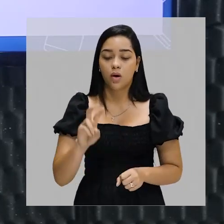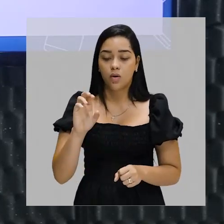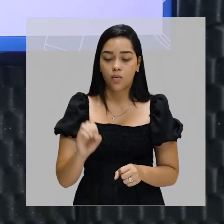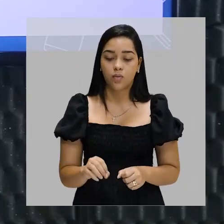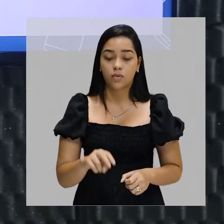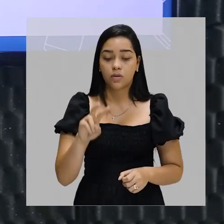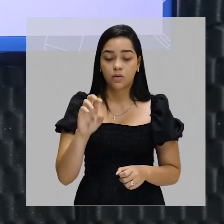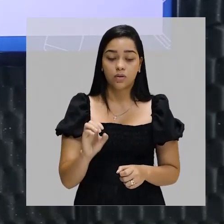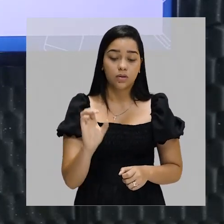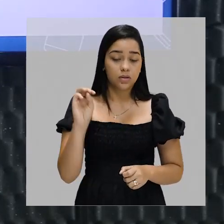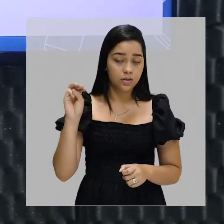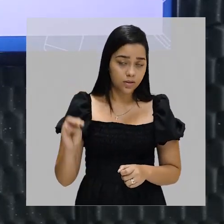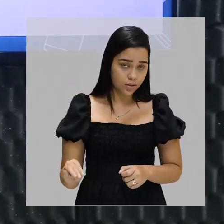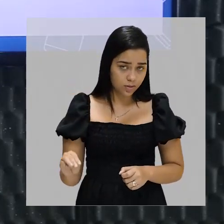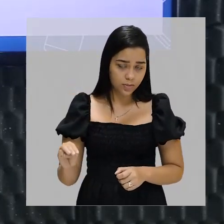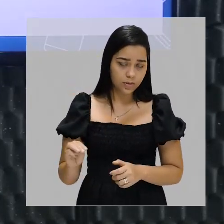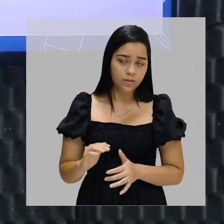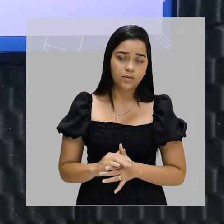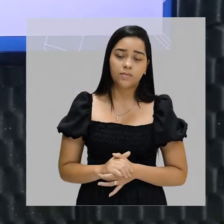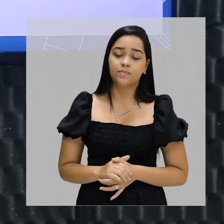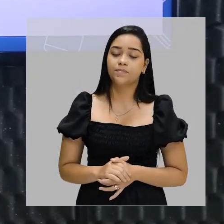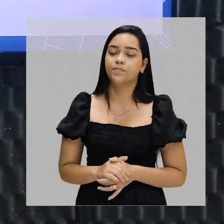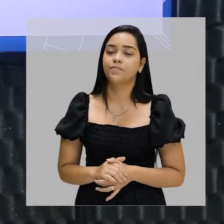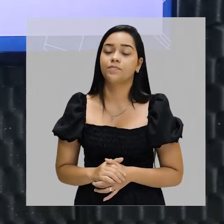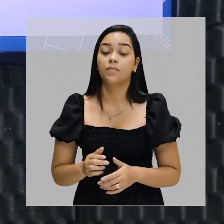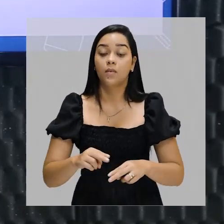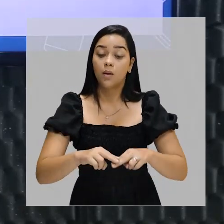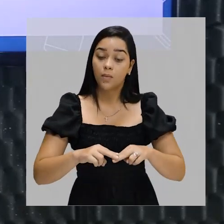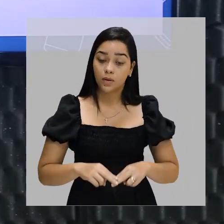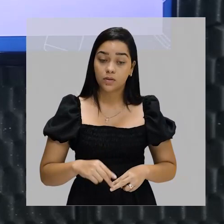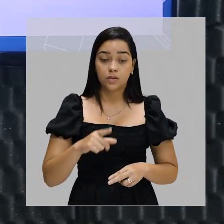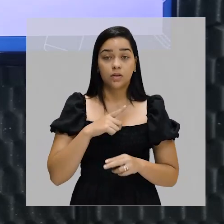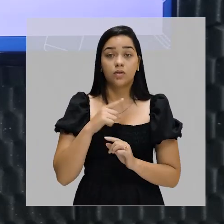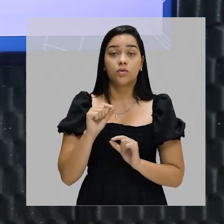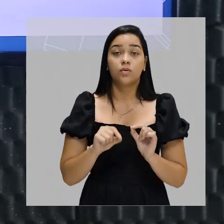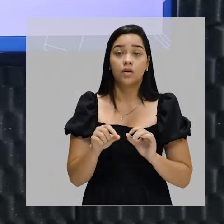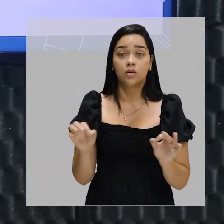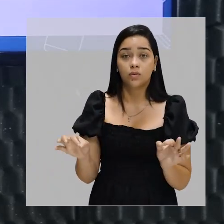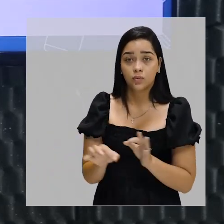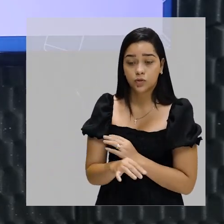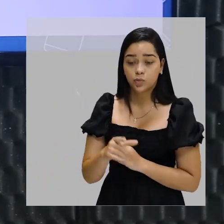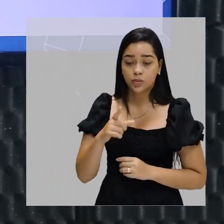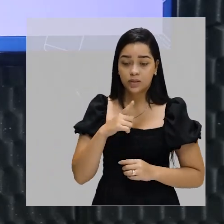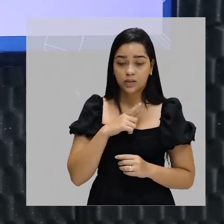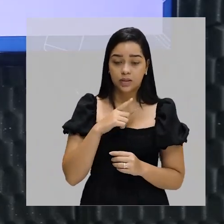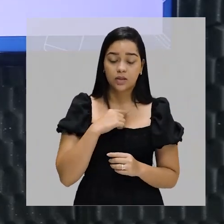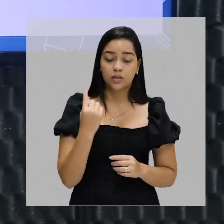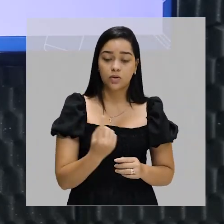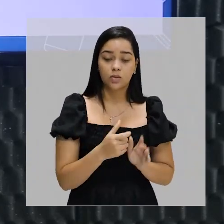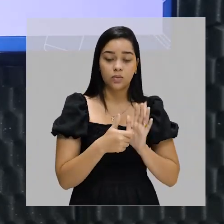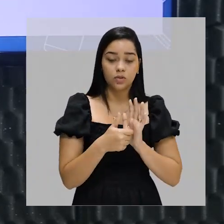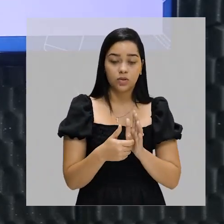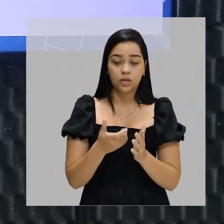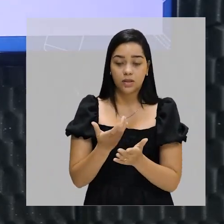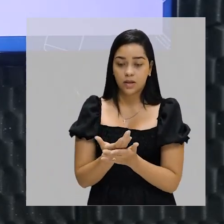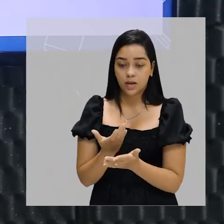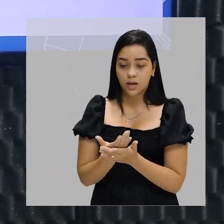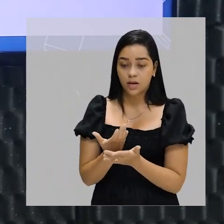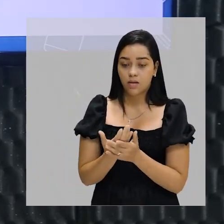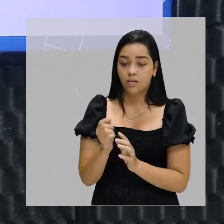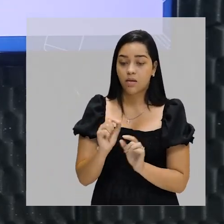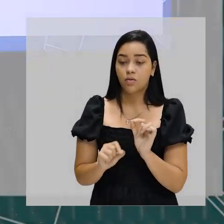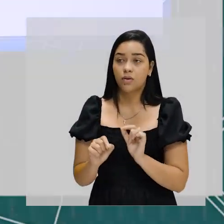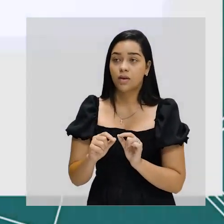50 centímetros. Por fim, a última unidade que nós vamos abordar na nossa aula,